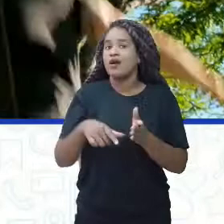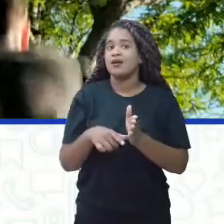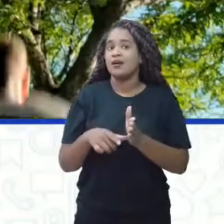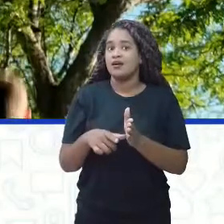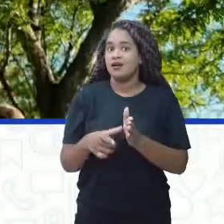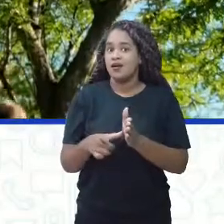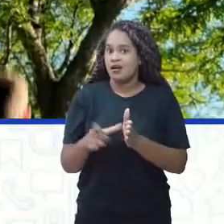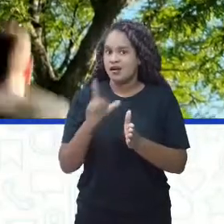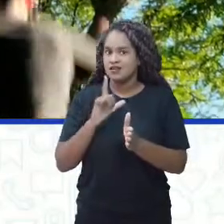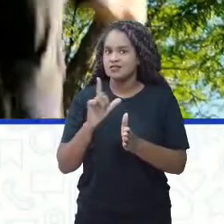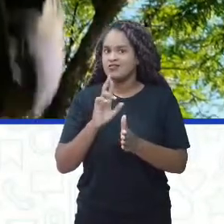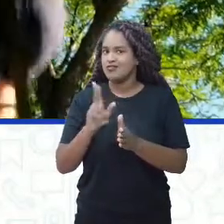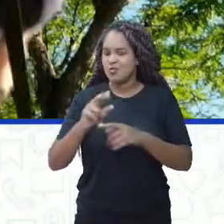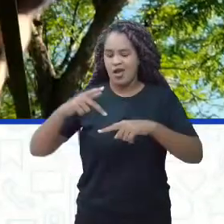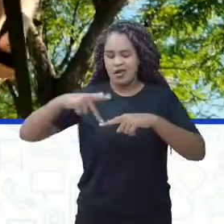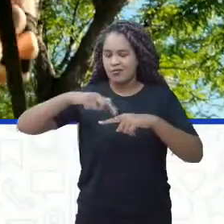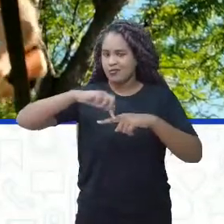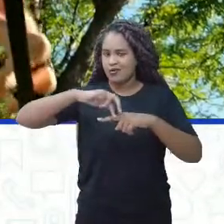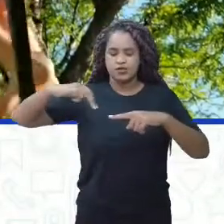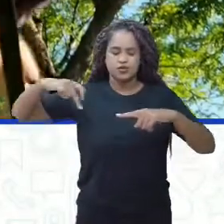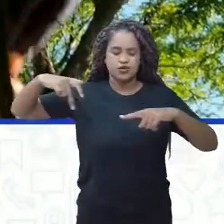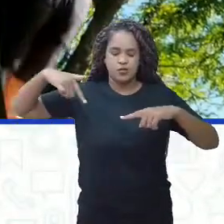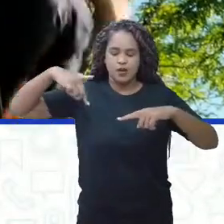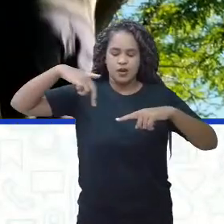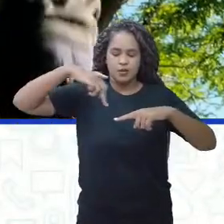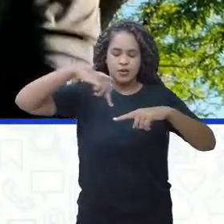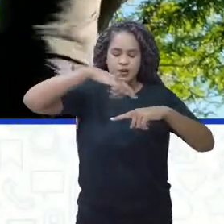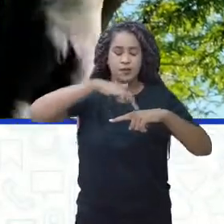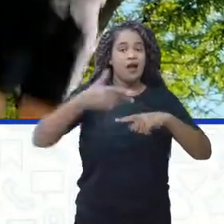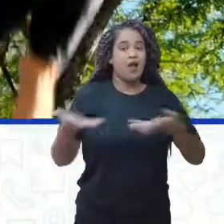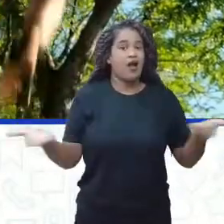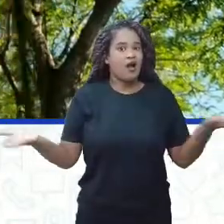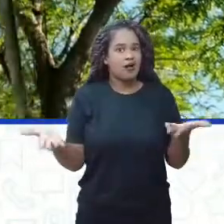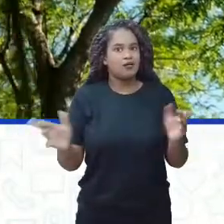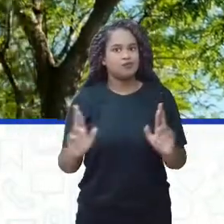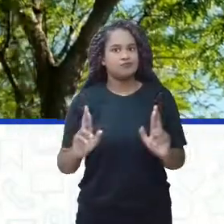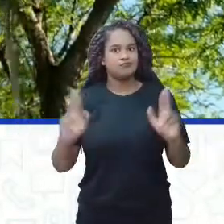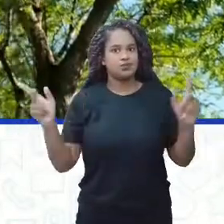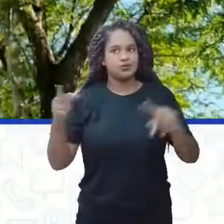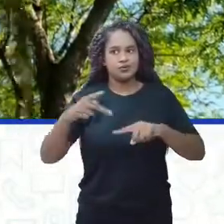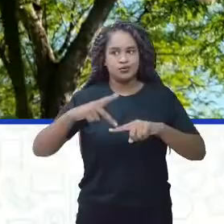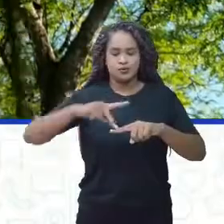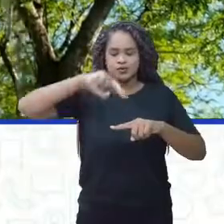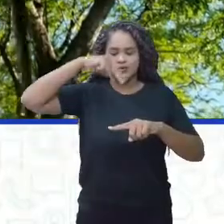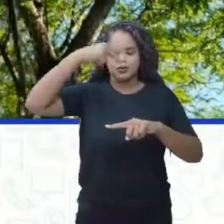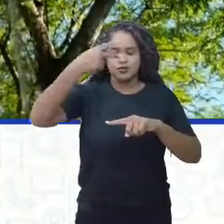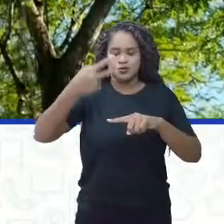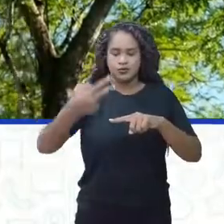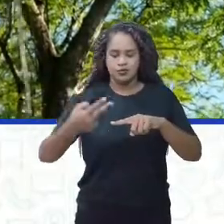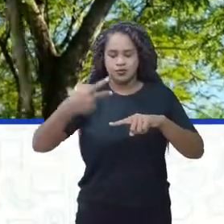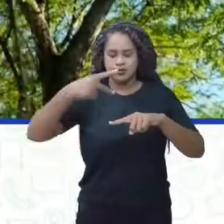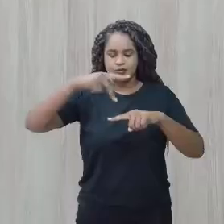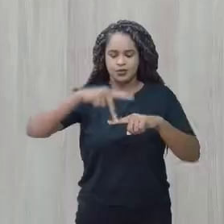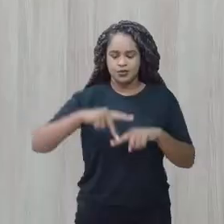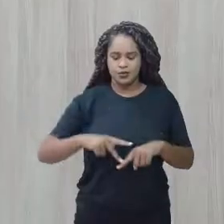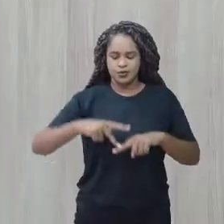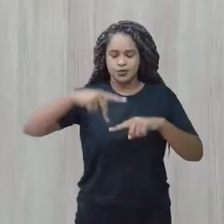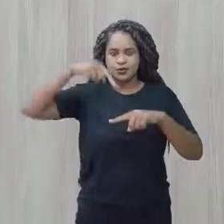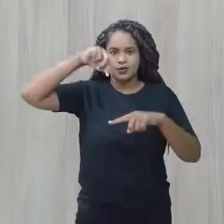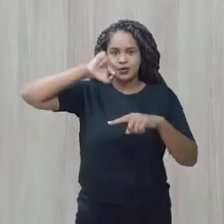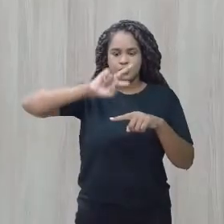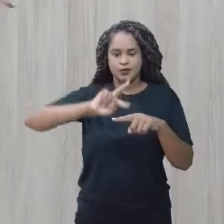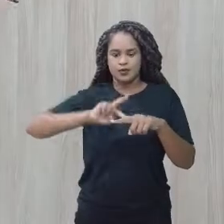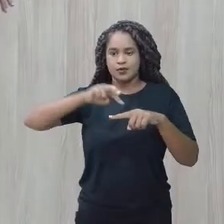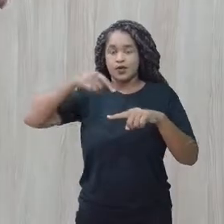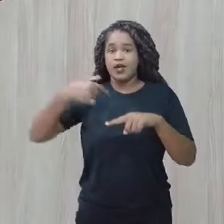é baseada nessa execução de manobras, igual vocês estão vendo aí, o cara fazendo, né? Eu mesmo vou subir, quando eu subo na fita,